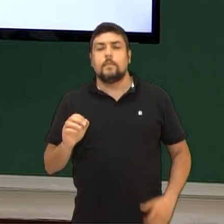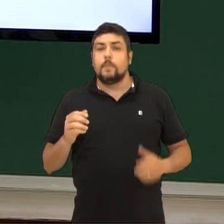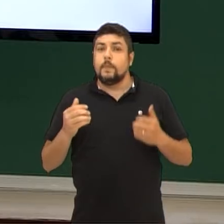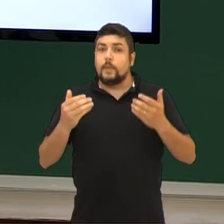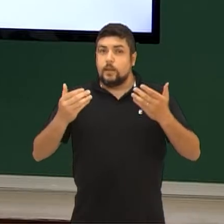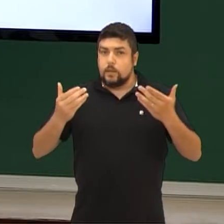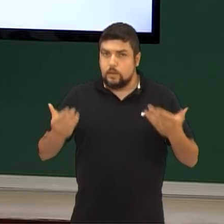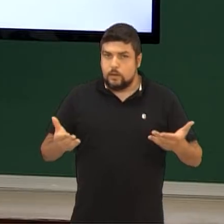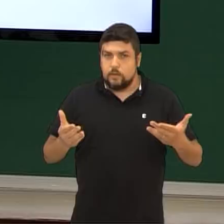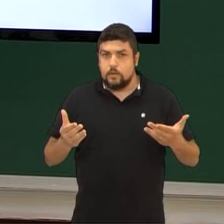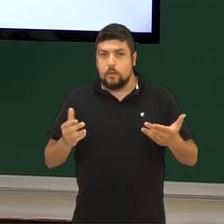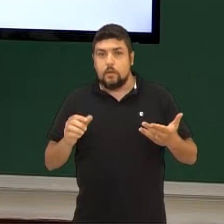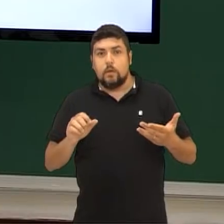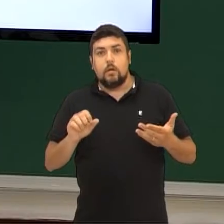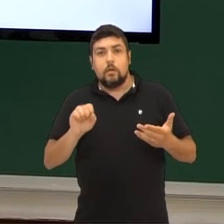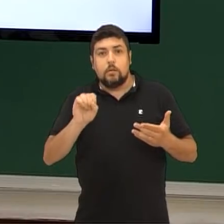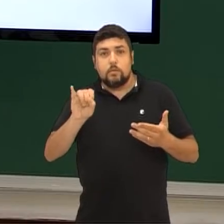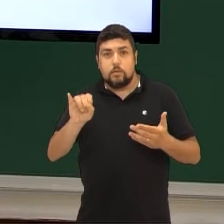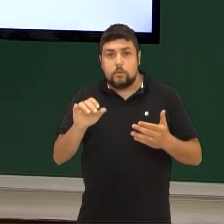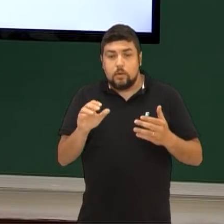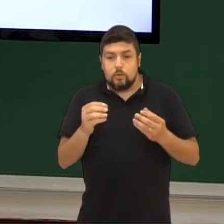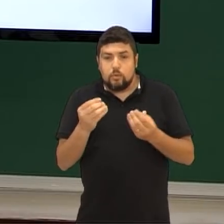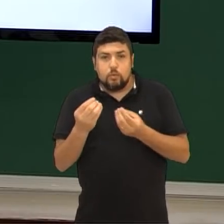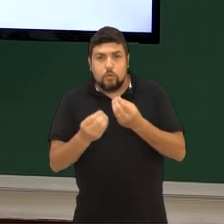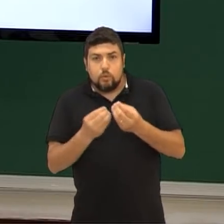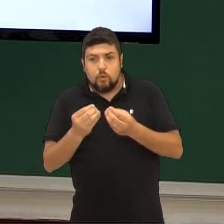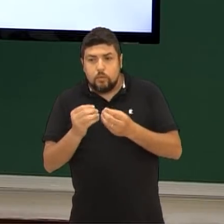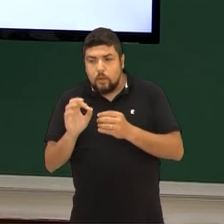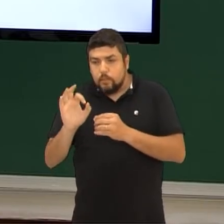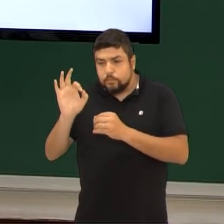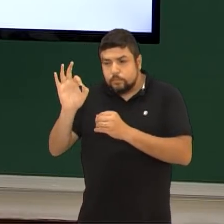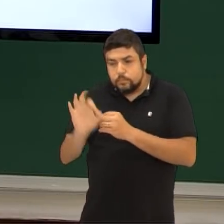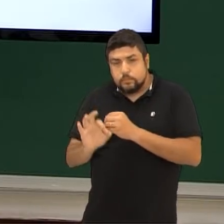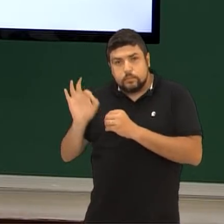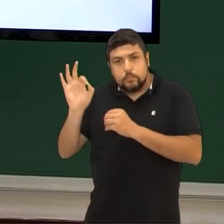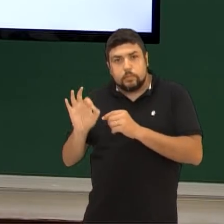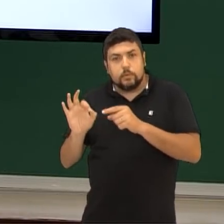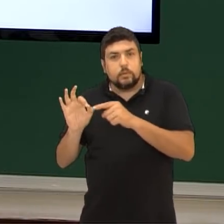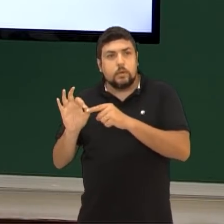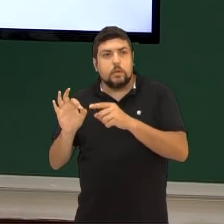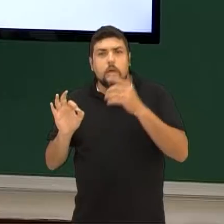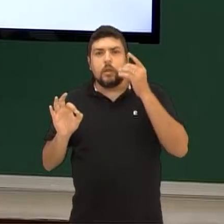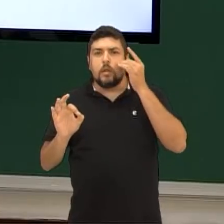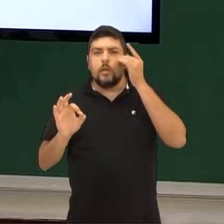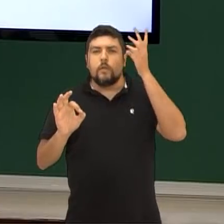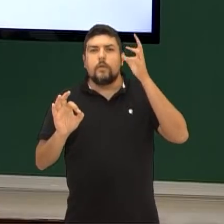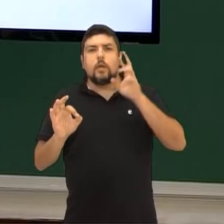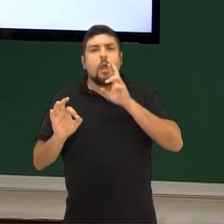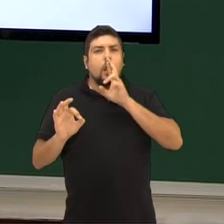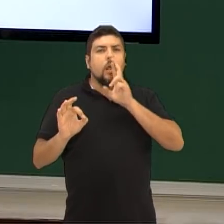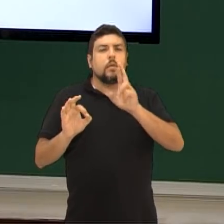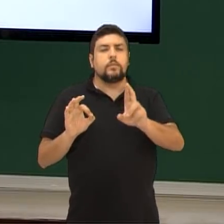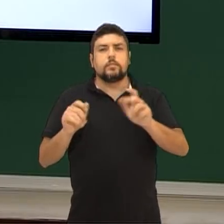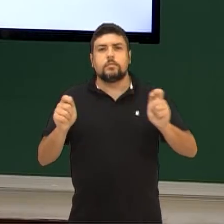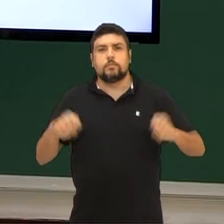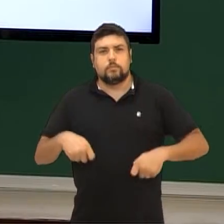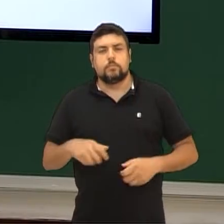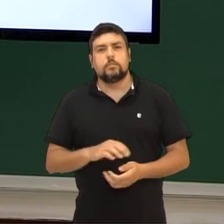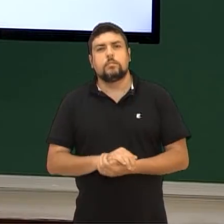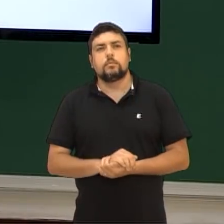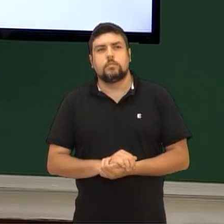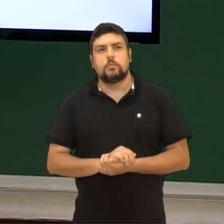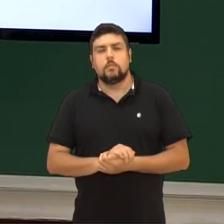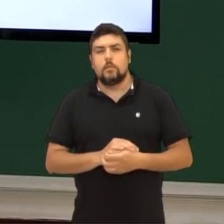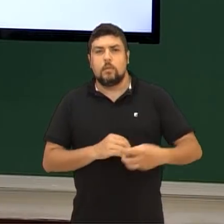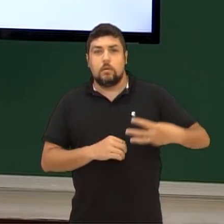tendo essa padronização na forma de porcentagem, você consegue obter o resultado. Neste